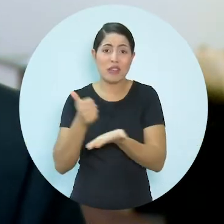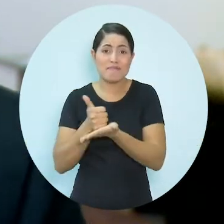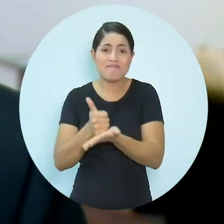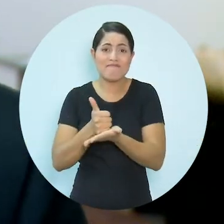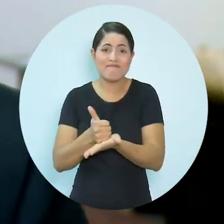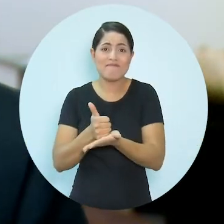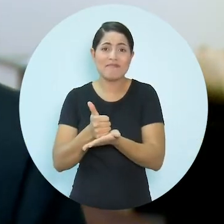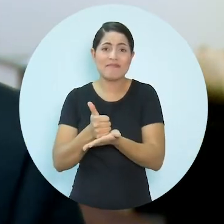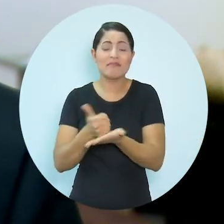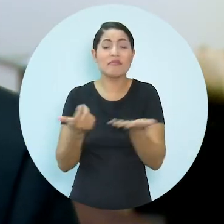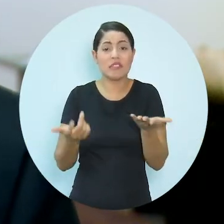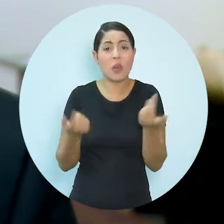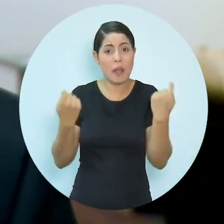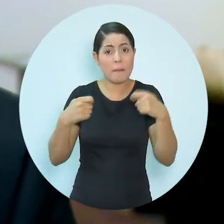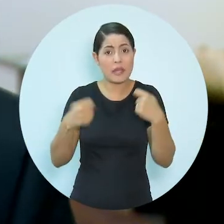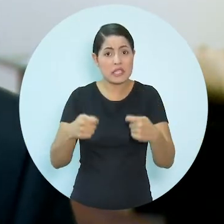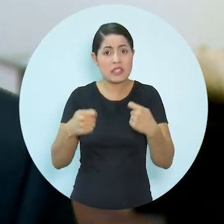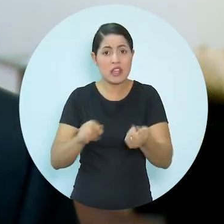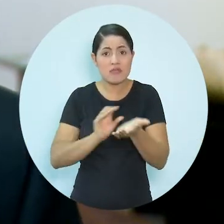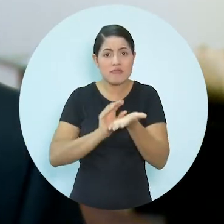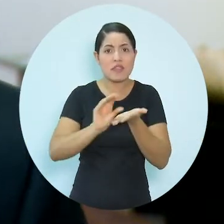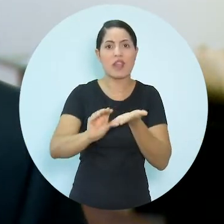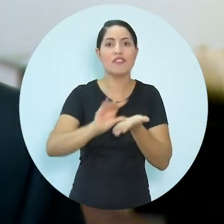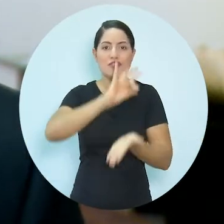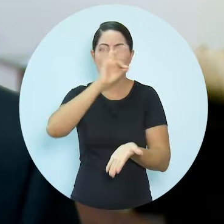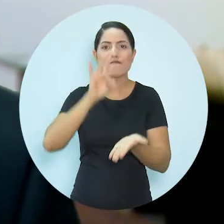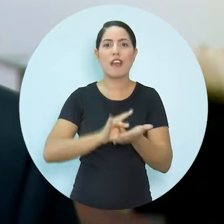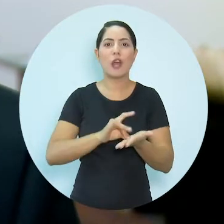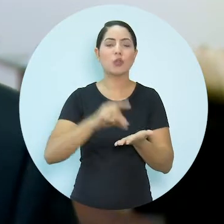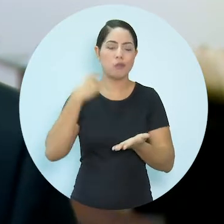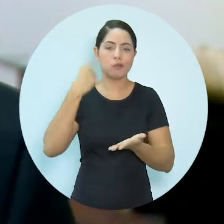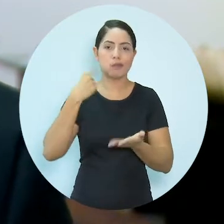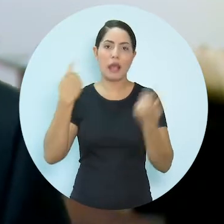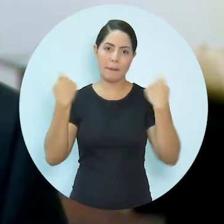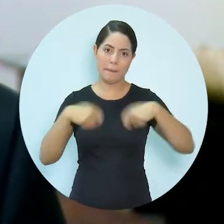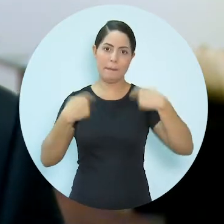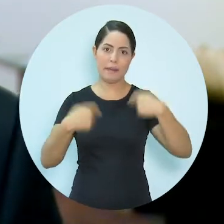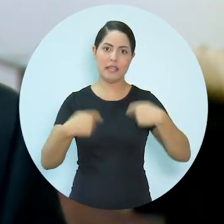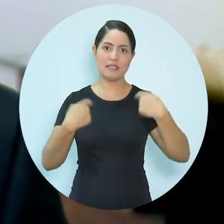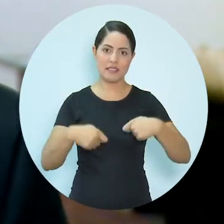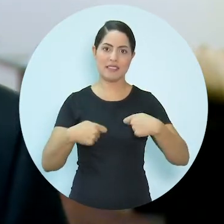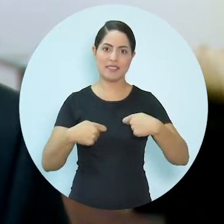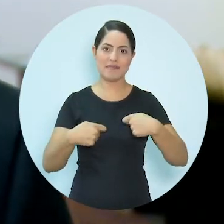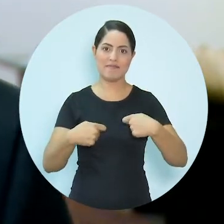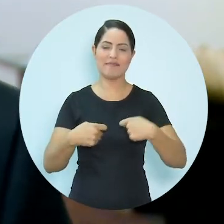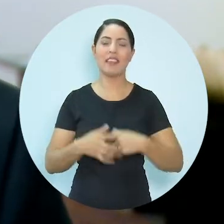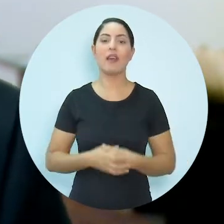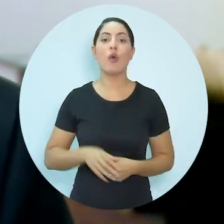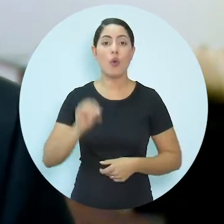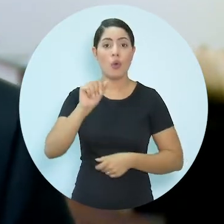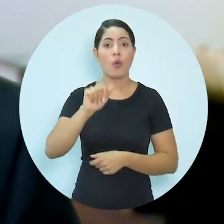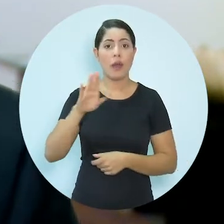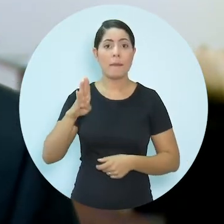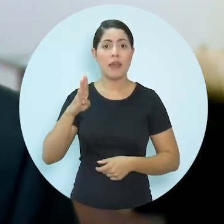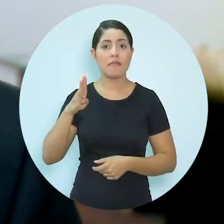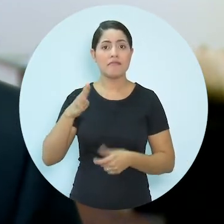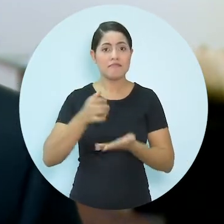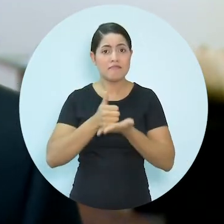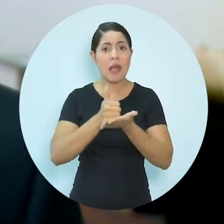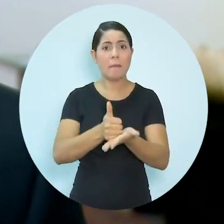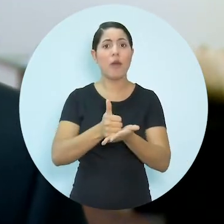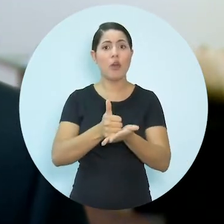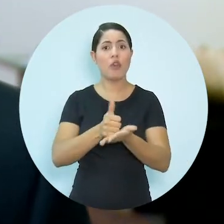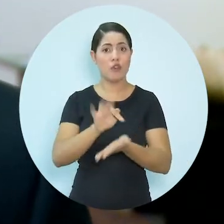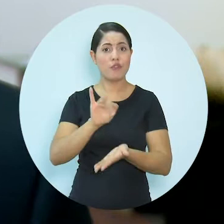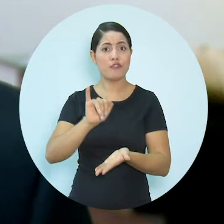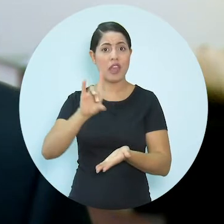recursos. Então o apoio do FIDA é indispensável para que a gente possa fazer os investimentos que a advocacia tanto precisa, tanto espera, tanto anseia da